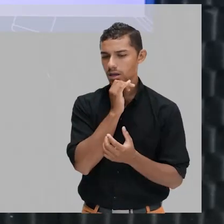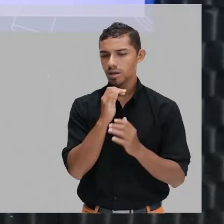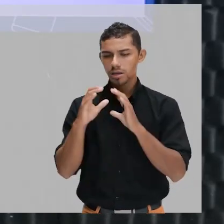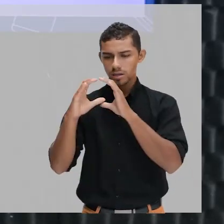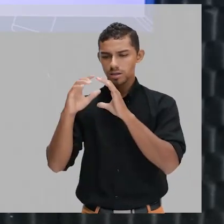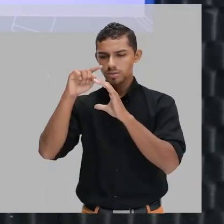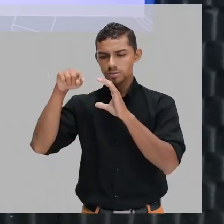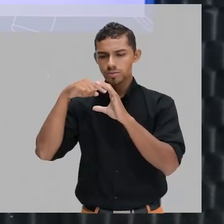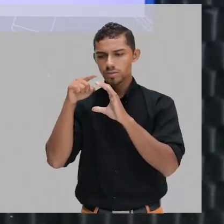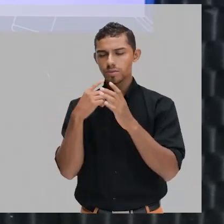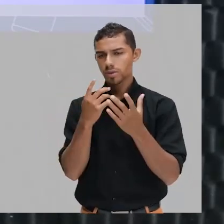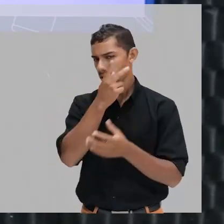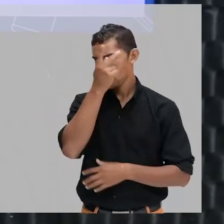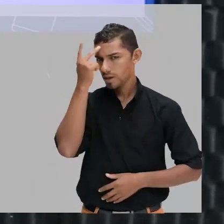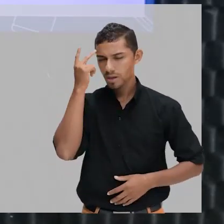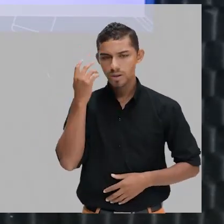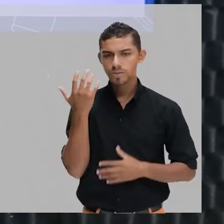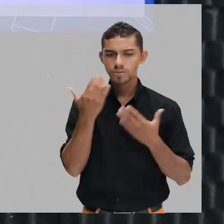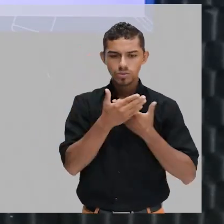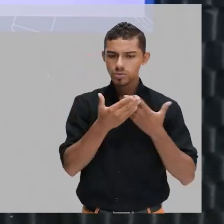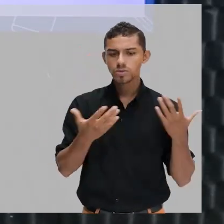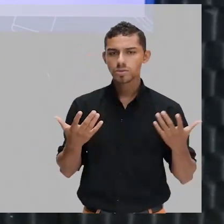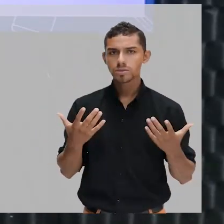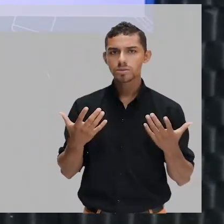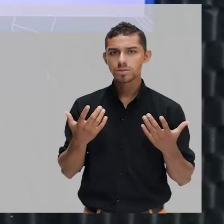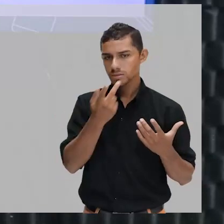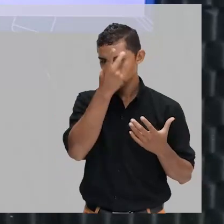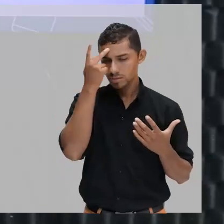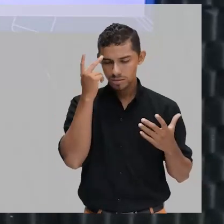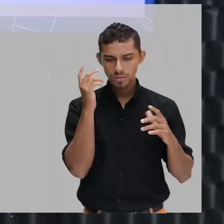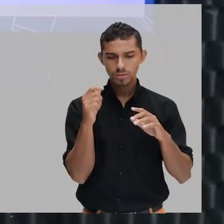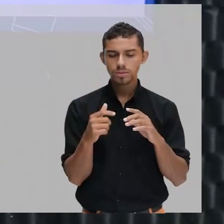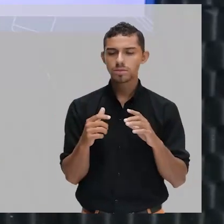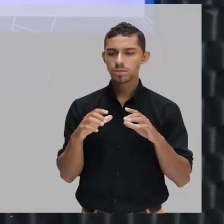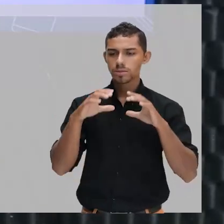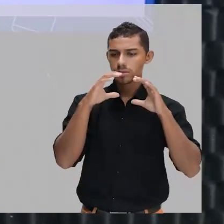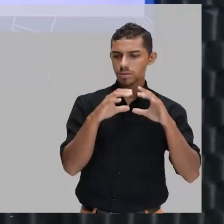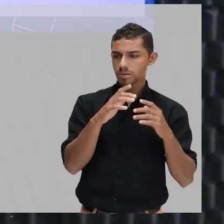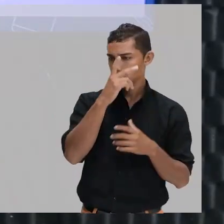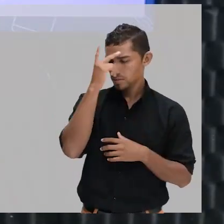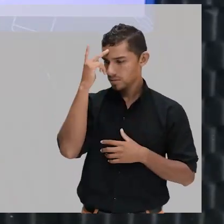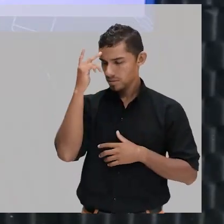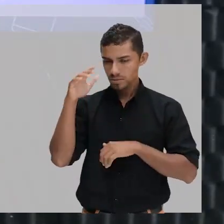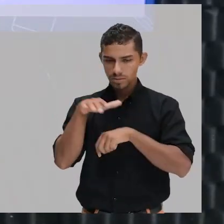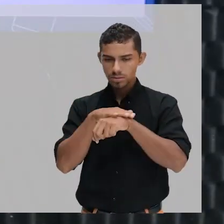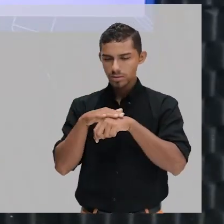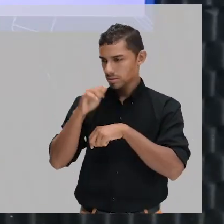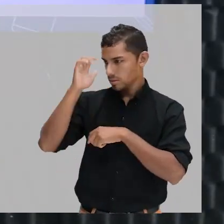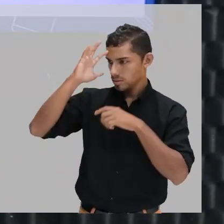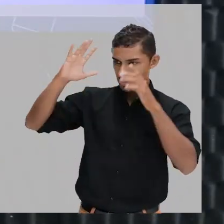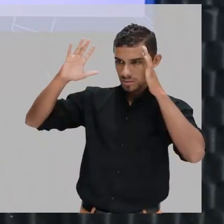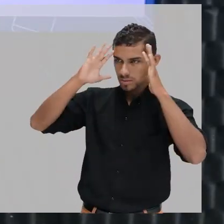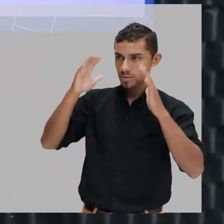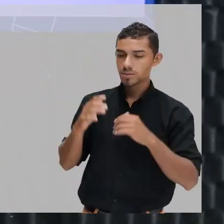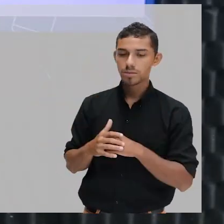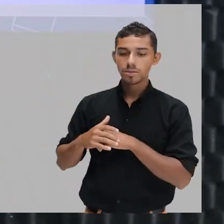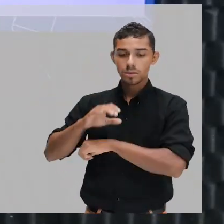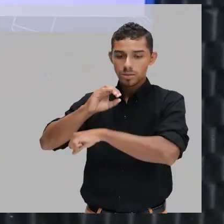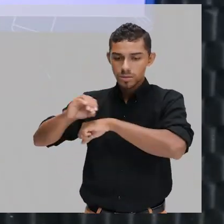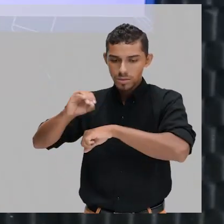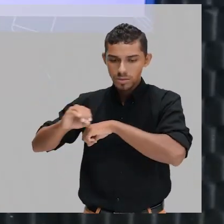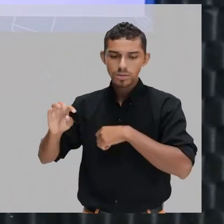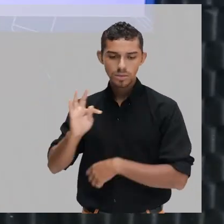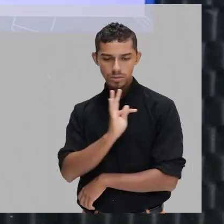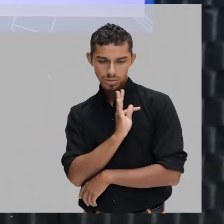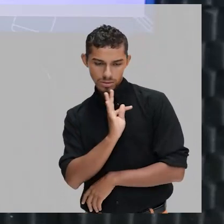viravam pessoas e você não conseguia ver uma bola, era uma pessoa que estava conversando com a outra. Olha onde é que vai nosso processo de imaginação. Oficinas,